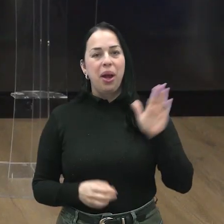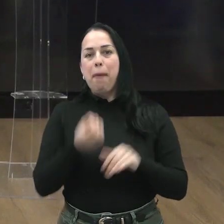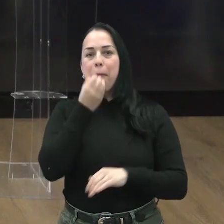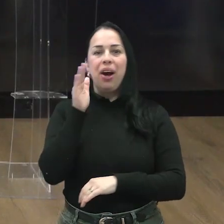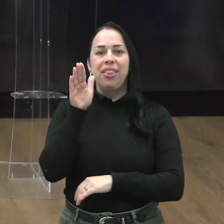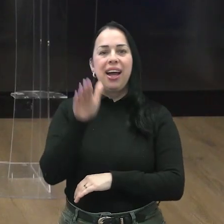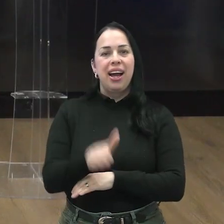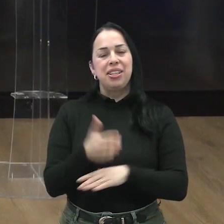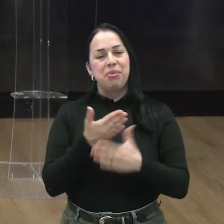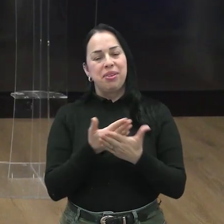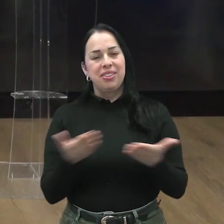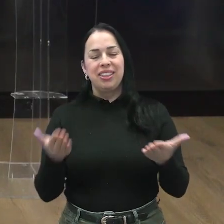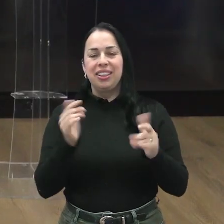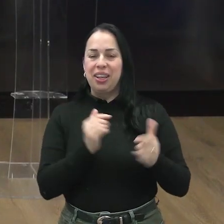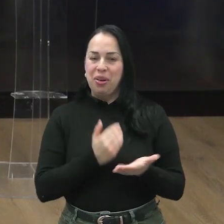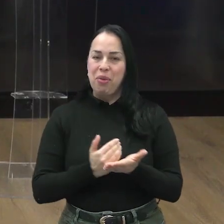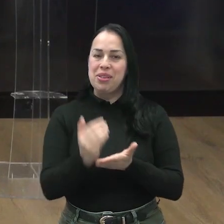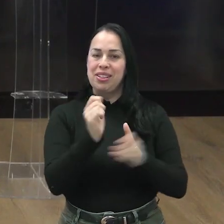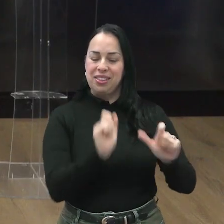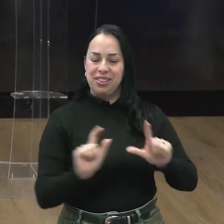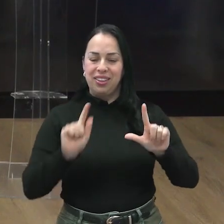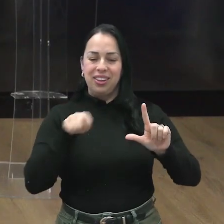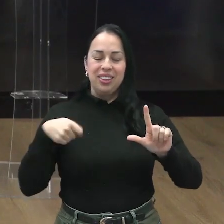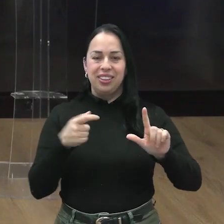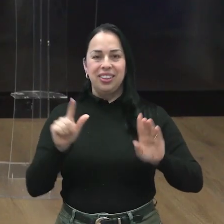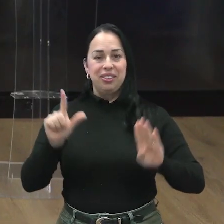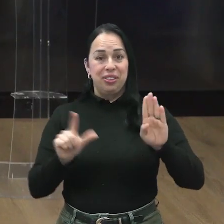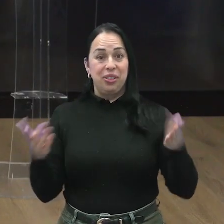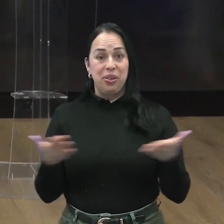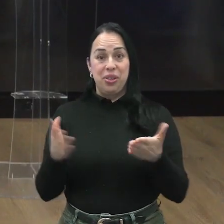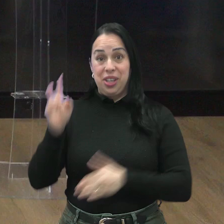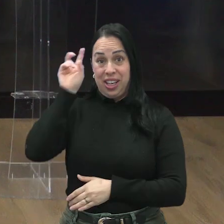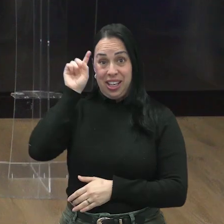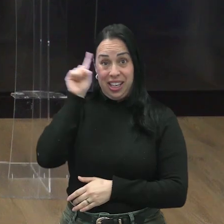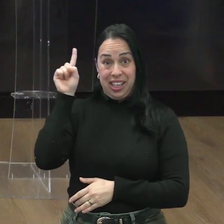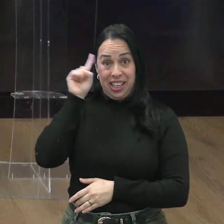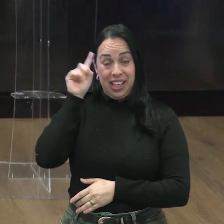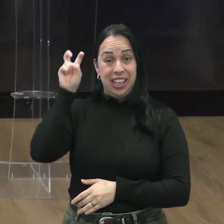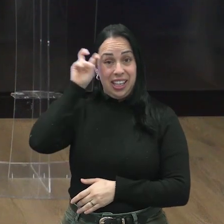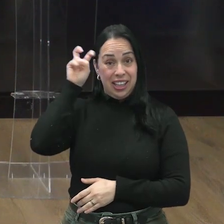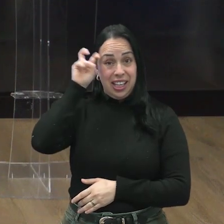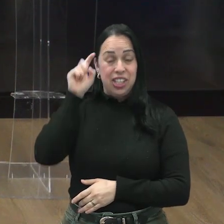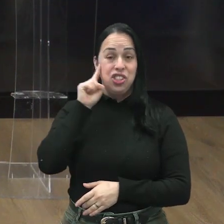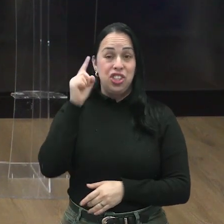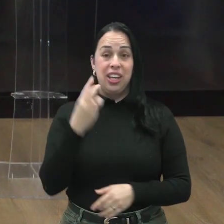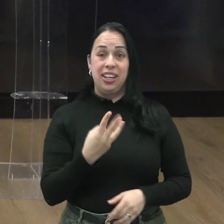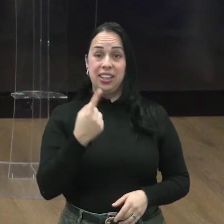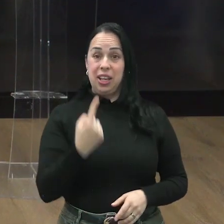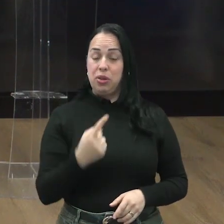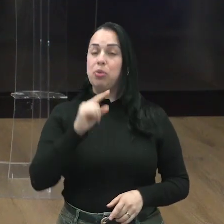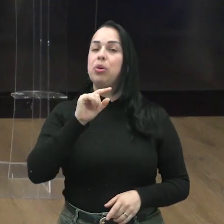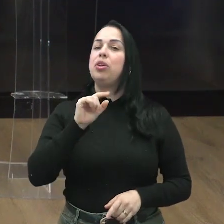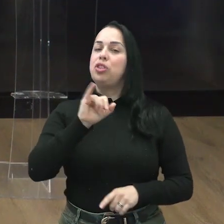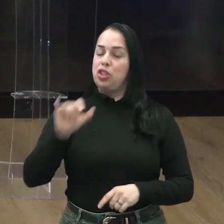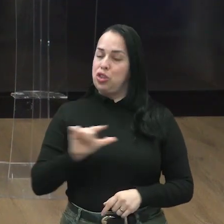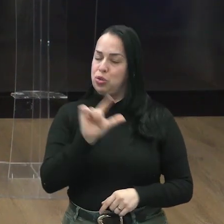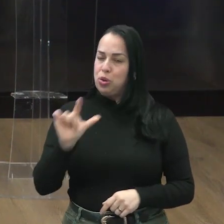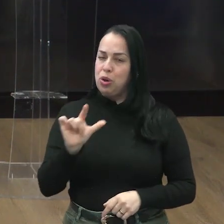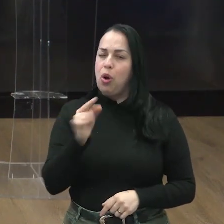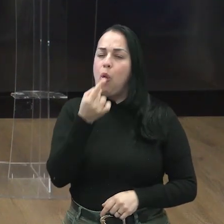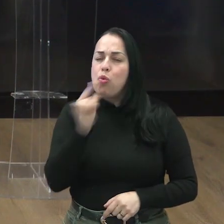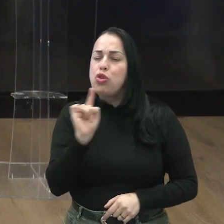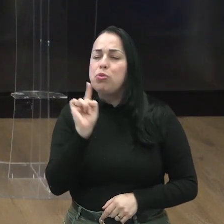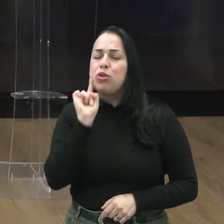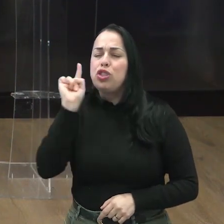Ótima tarde para você. Está no ar o boletim legislativo desta quinta-feira, dia 31 de julho de 2025, o